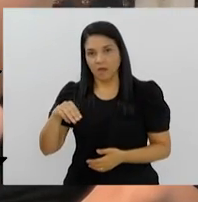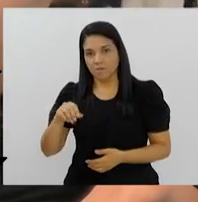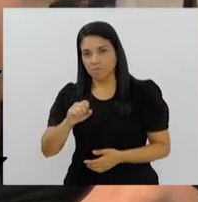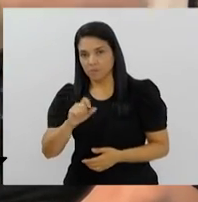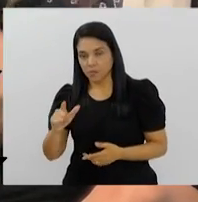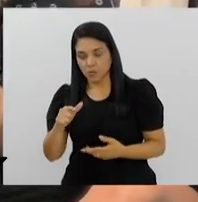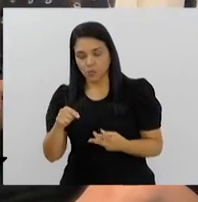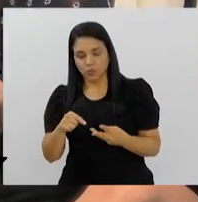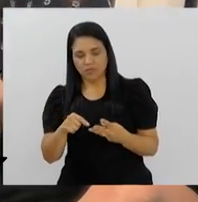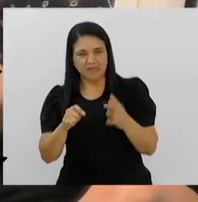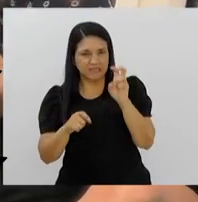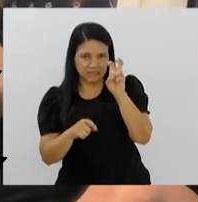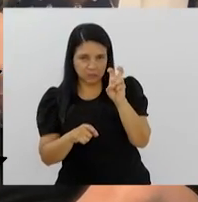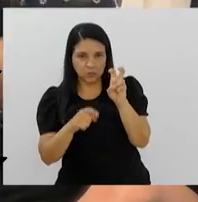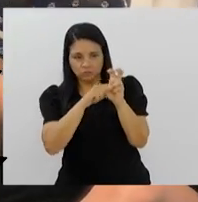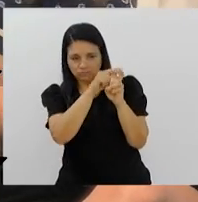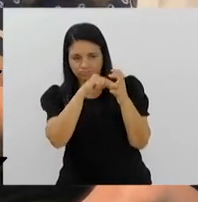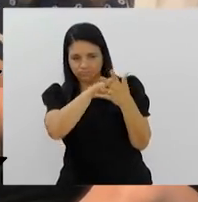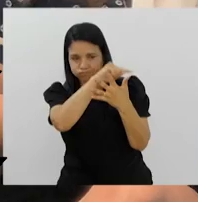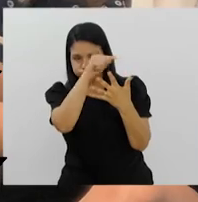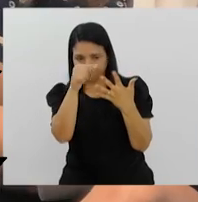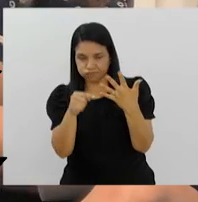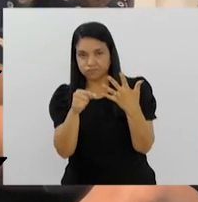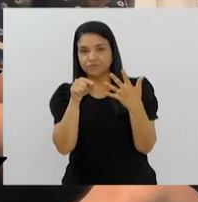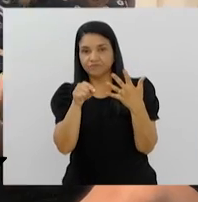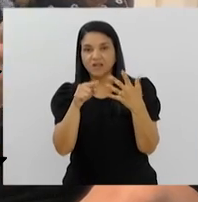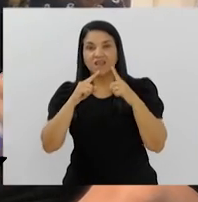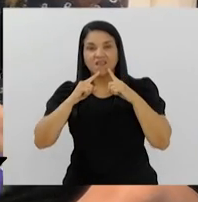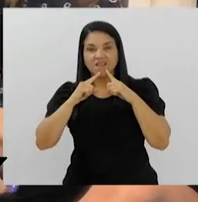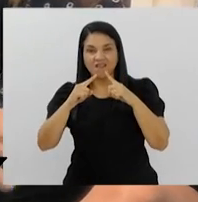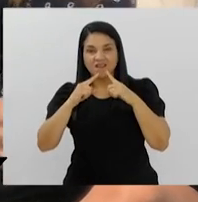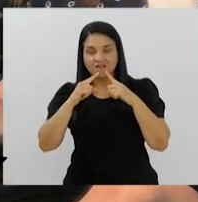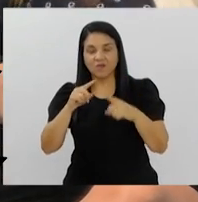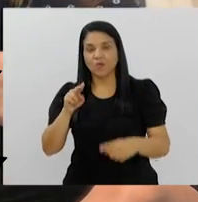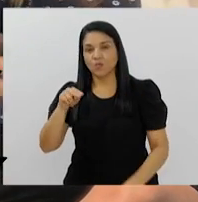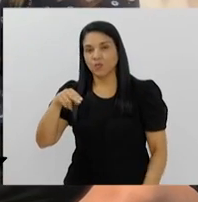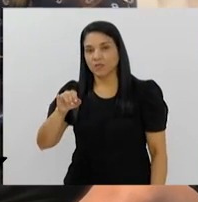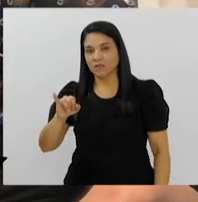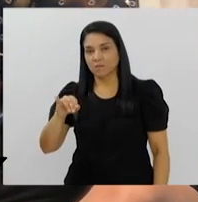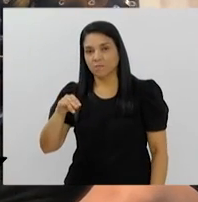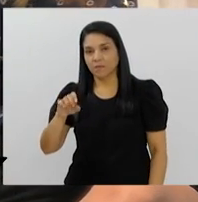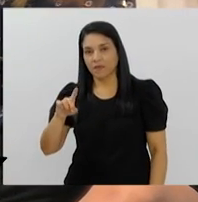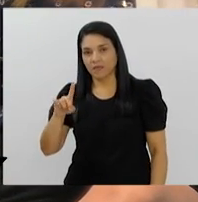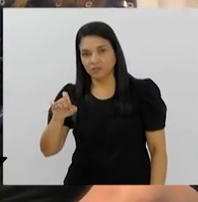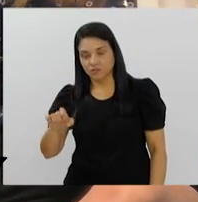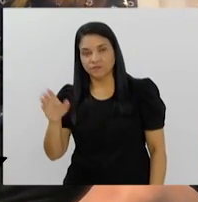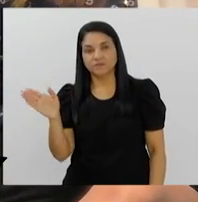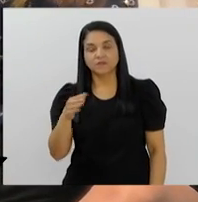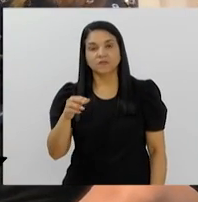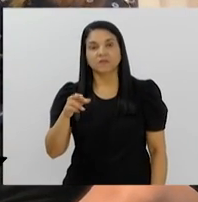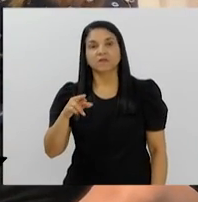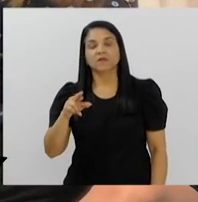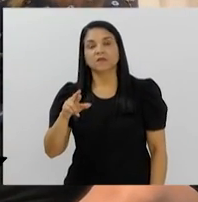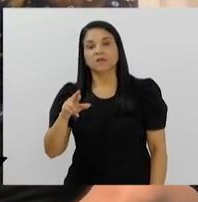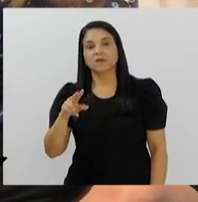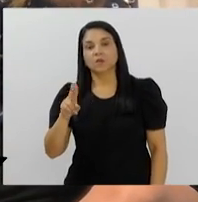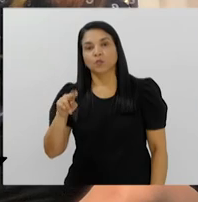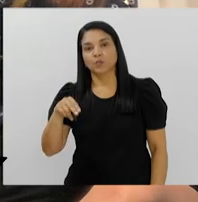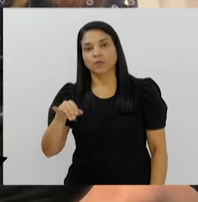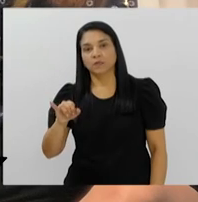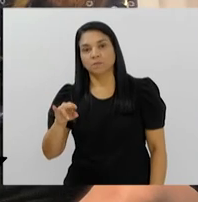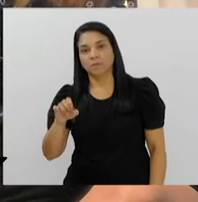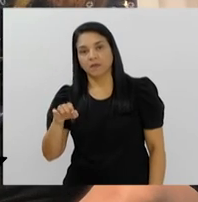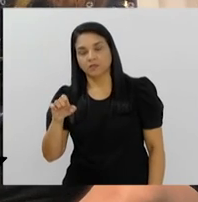cinco aqui que o senhor citou que são as campeãs de reclamações Unimed feeg Rio a ass e Golden só pegar